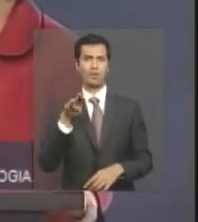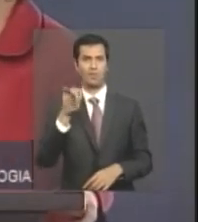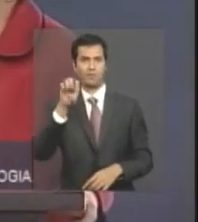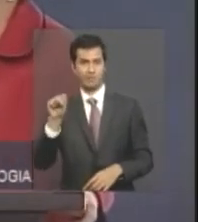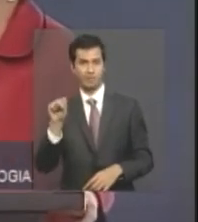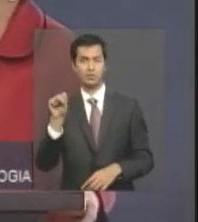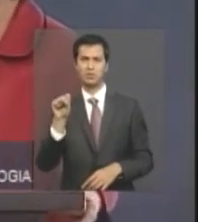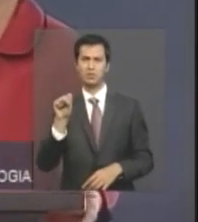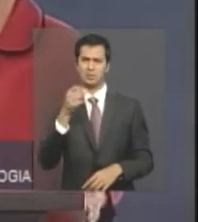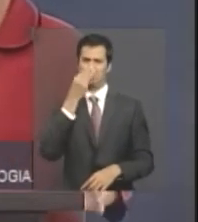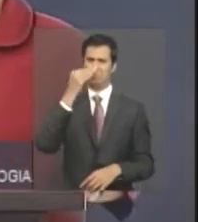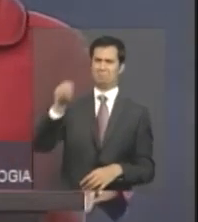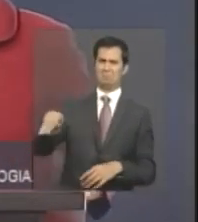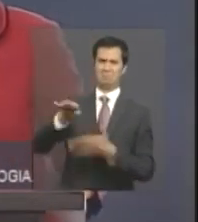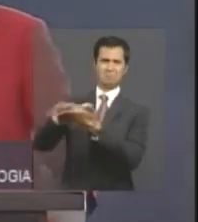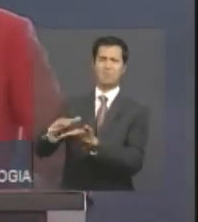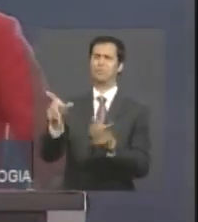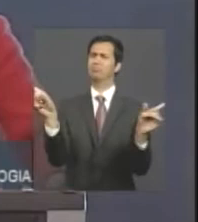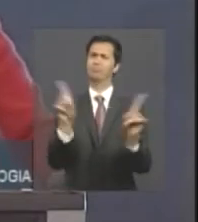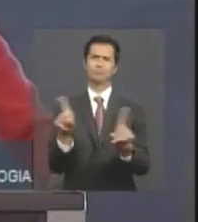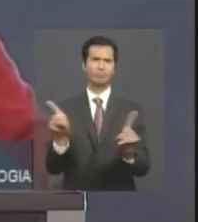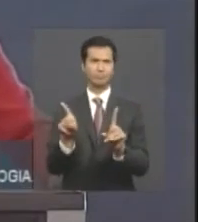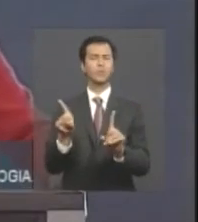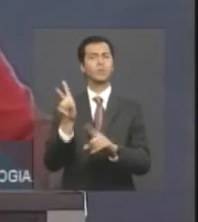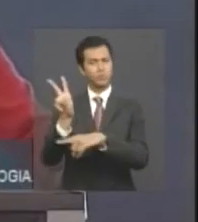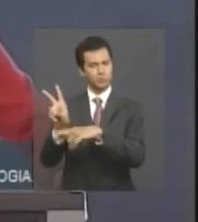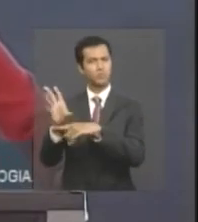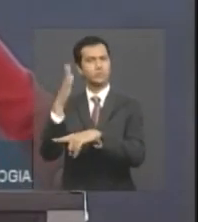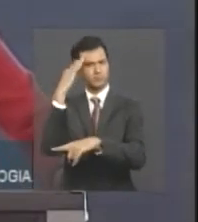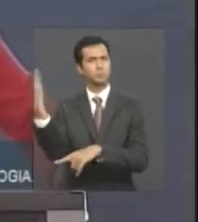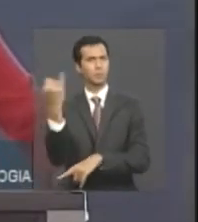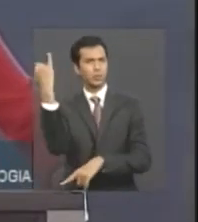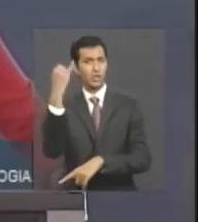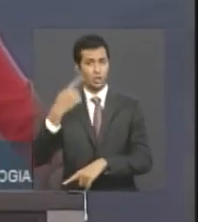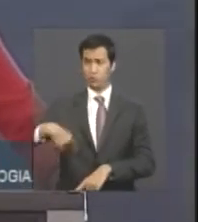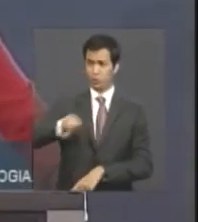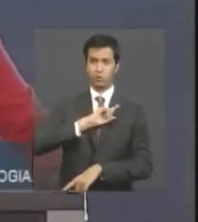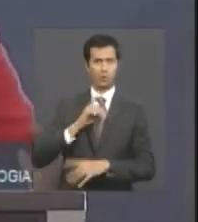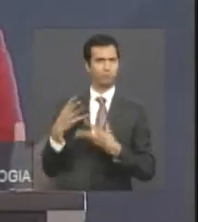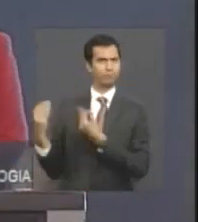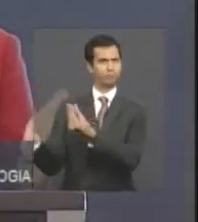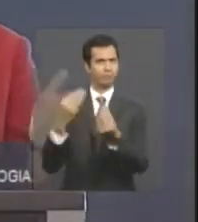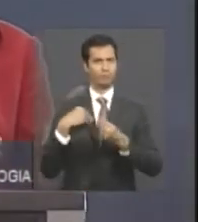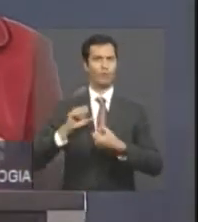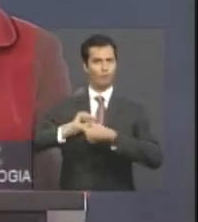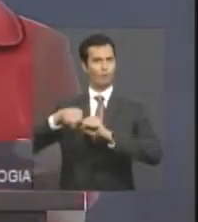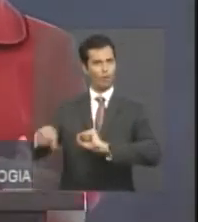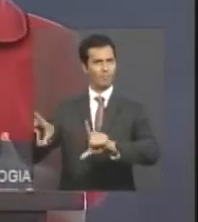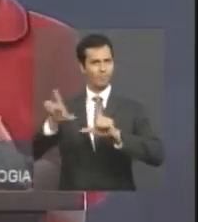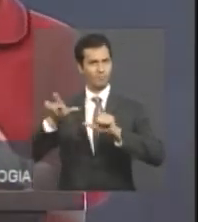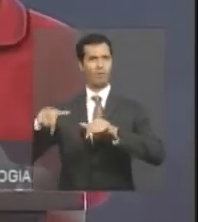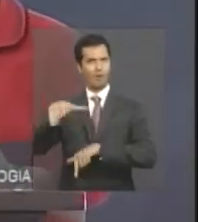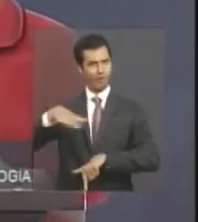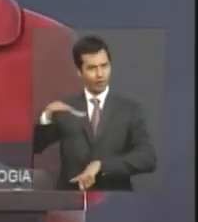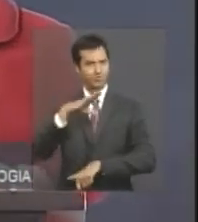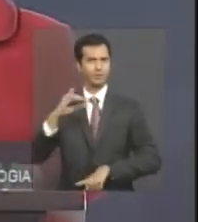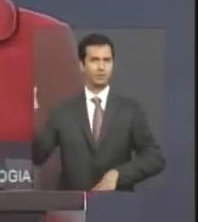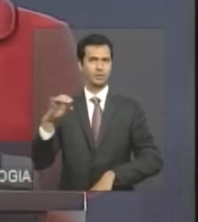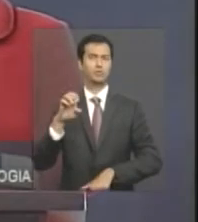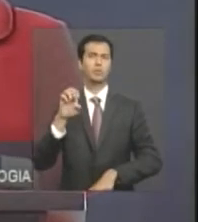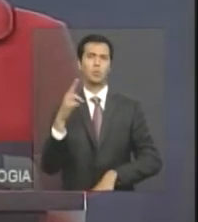somos originários, mas significa olhar para além de nós e perceber que, para o Brasil,